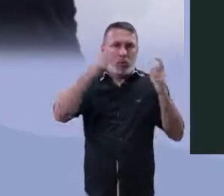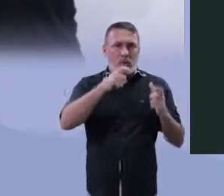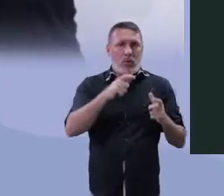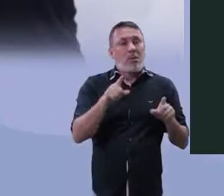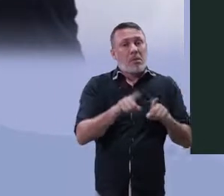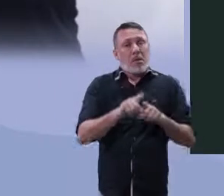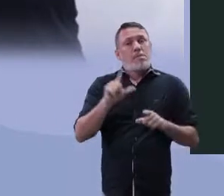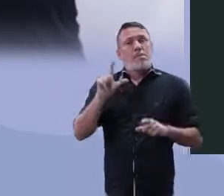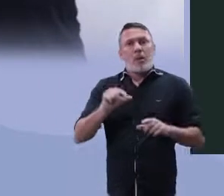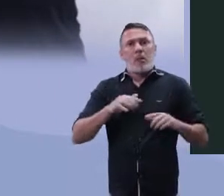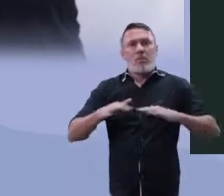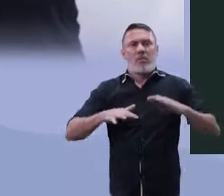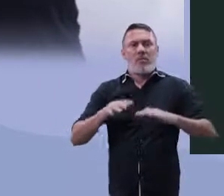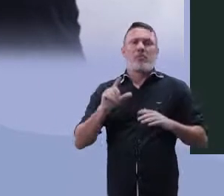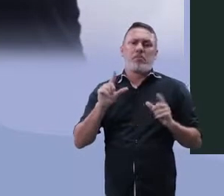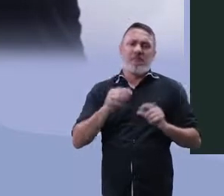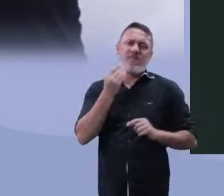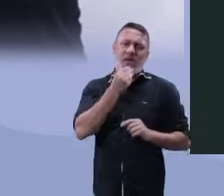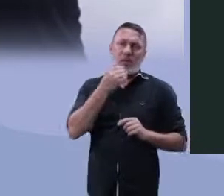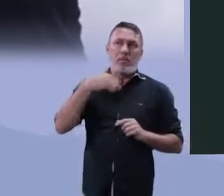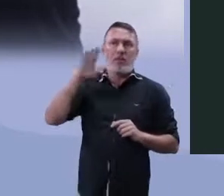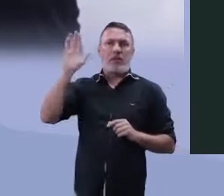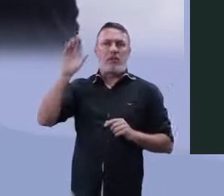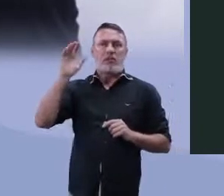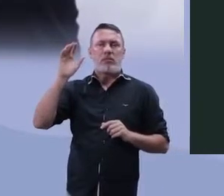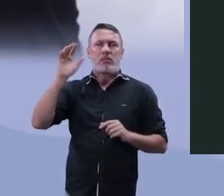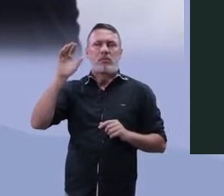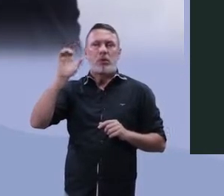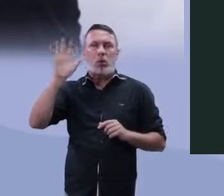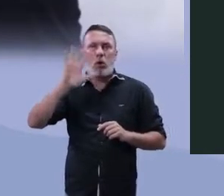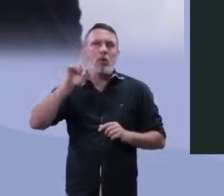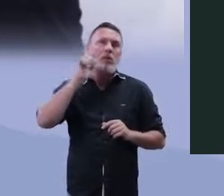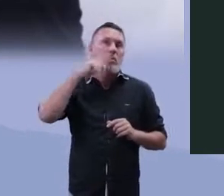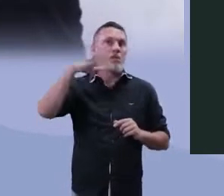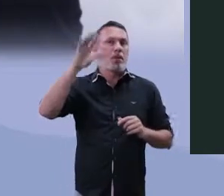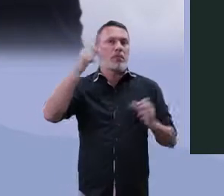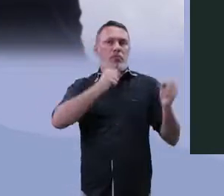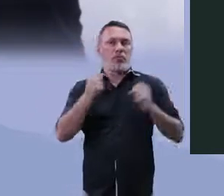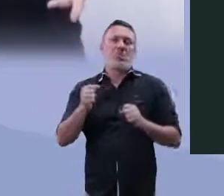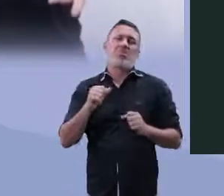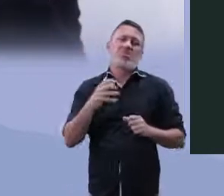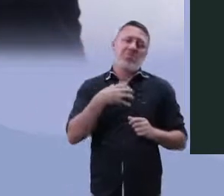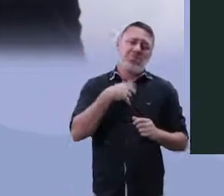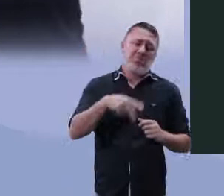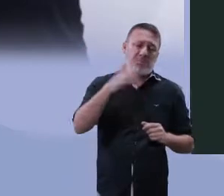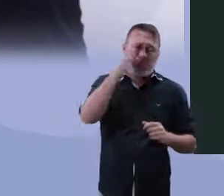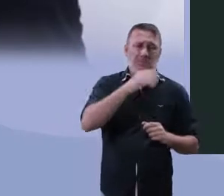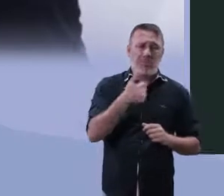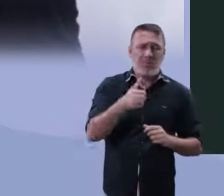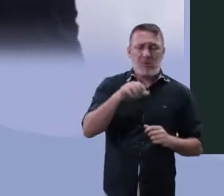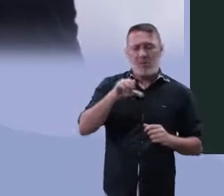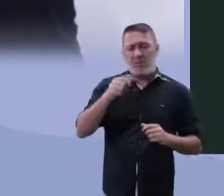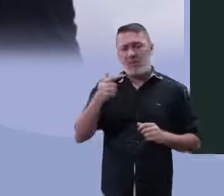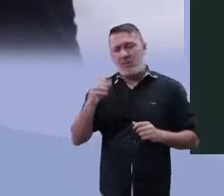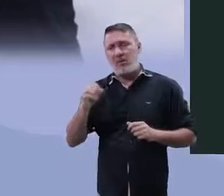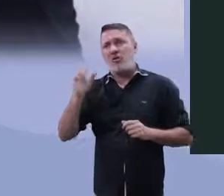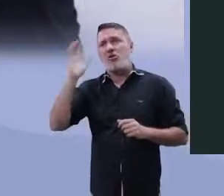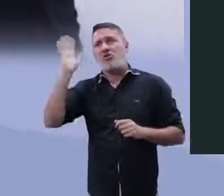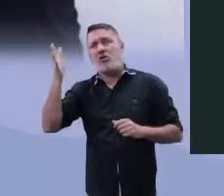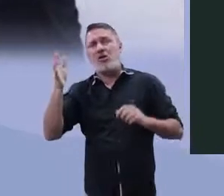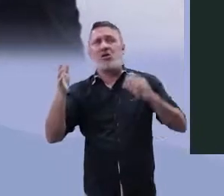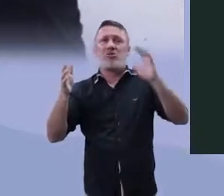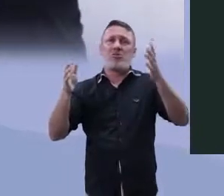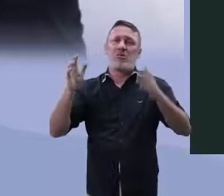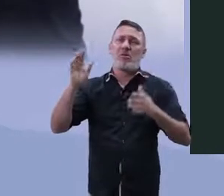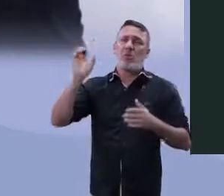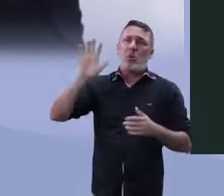surpreendentemente menos do que nós pudéssemos imaginar, né? Podíamos imaginar, ou seja, Ele vem nos anos 70, vocês viram que na Europa, nos